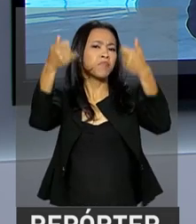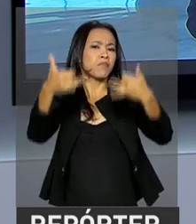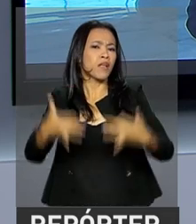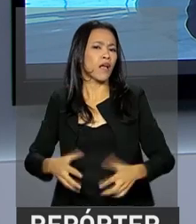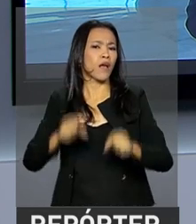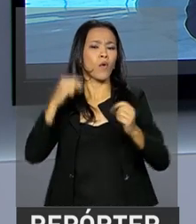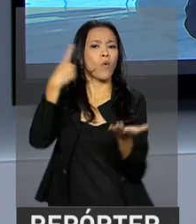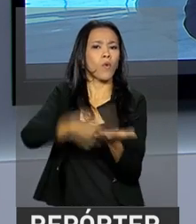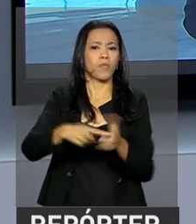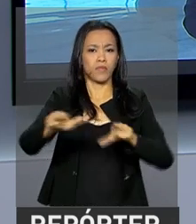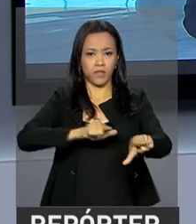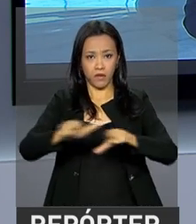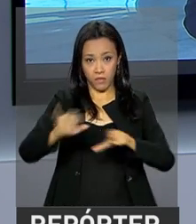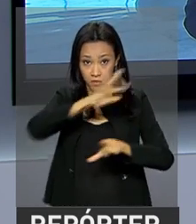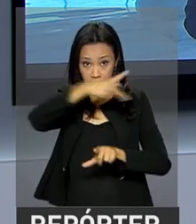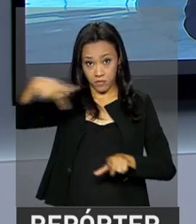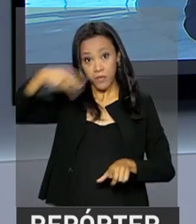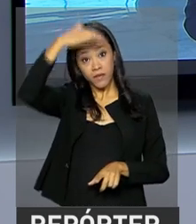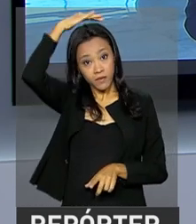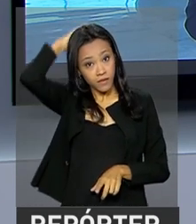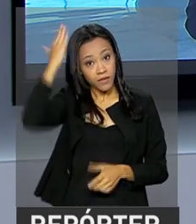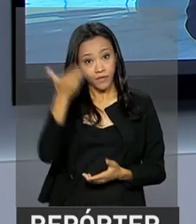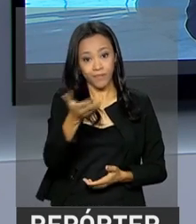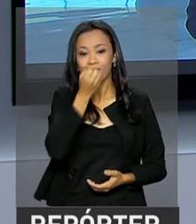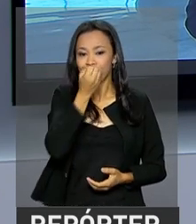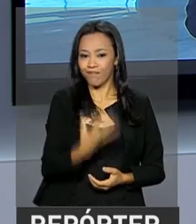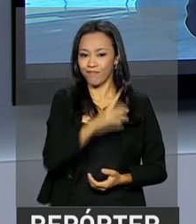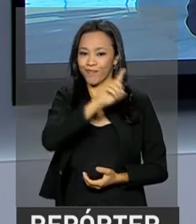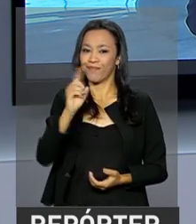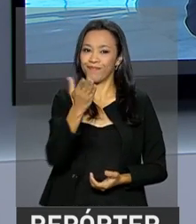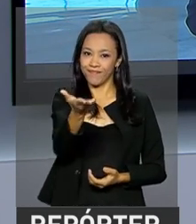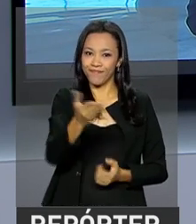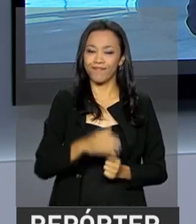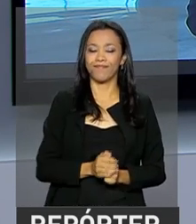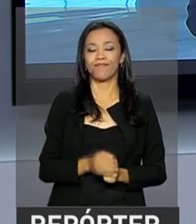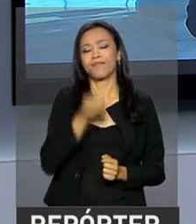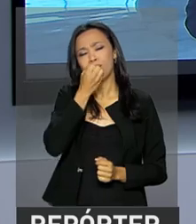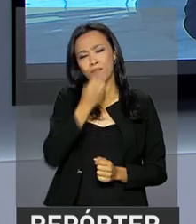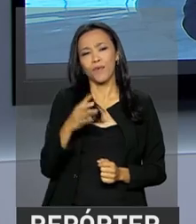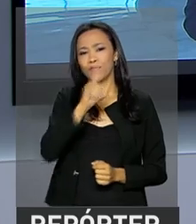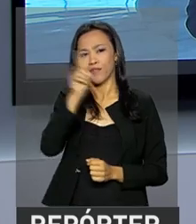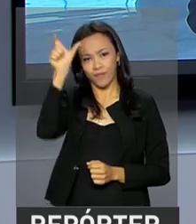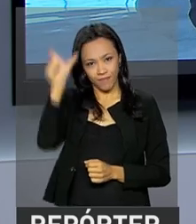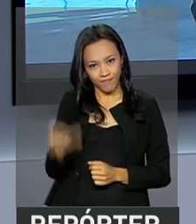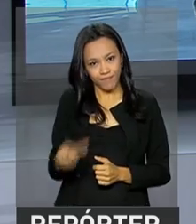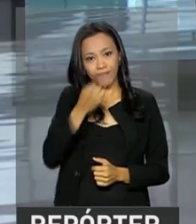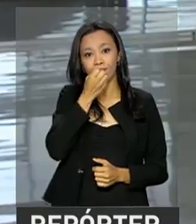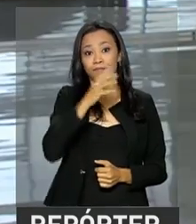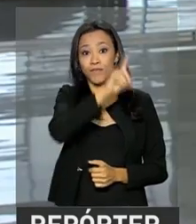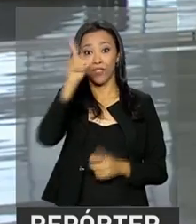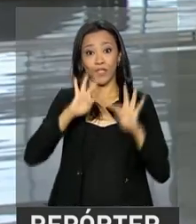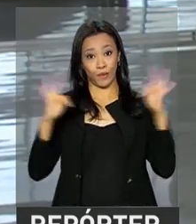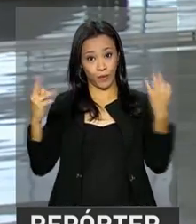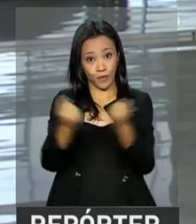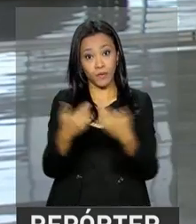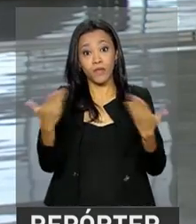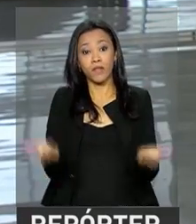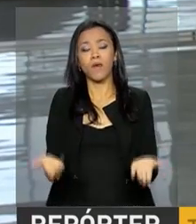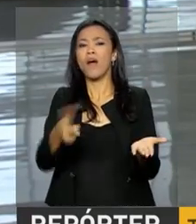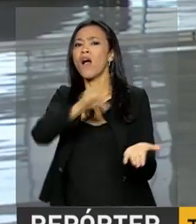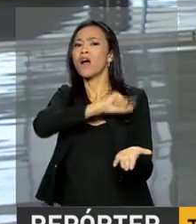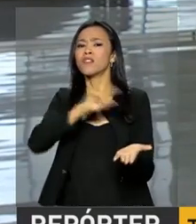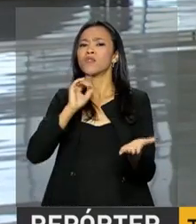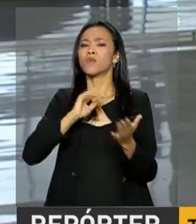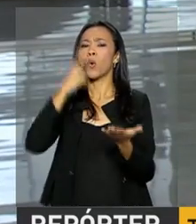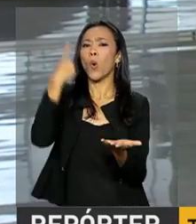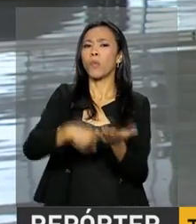presidente de hoje oi Oi Taísa bom dia bom dia Leandro Bom dia a todos antes de falar da agenda do presidente vamos falar